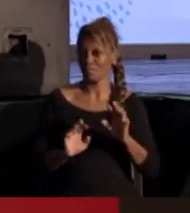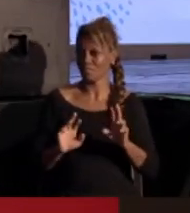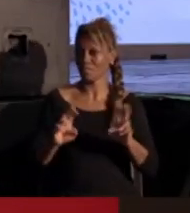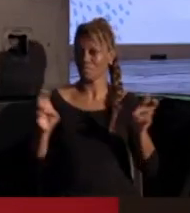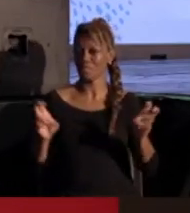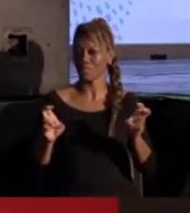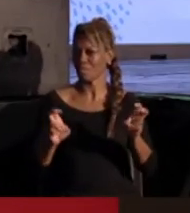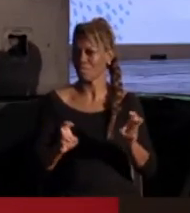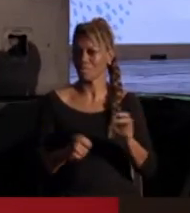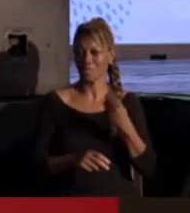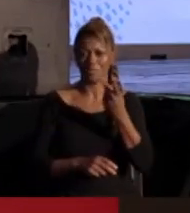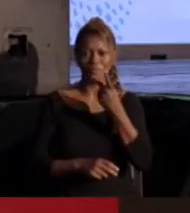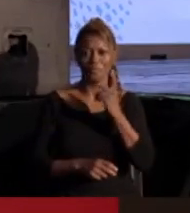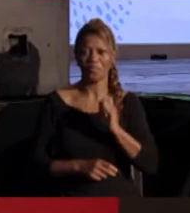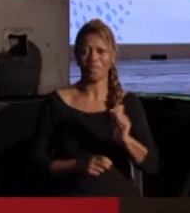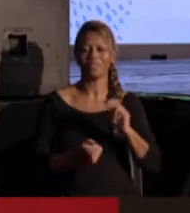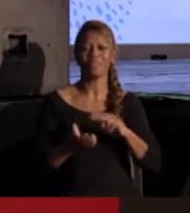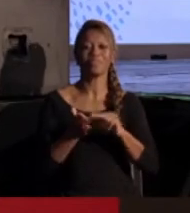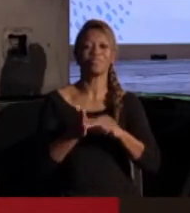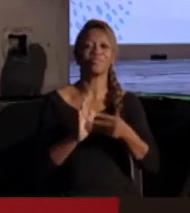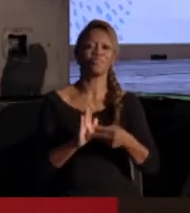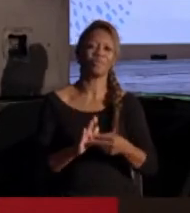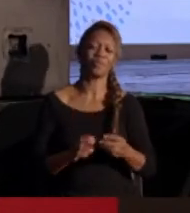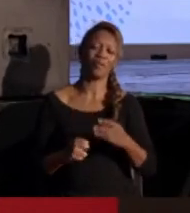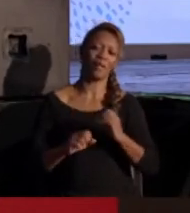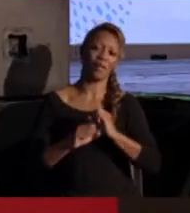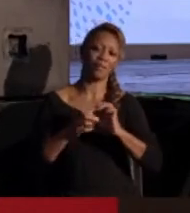né? Ela significa liberdade,